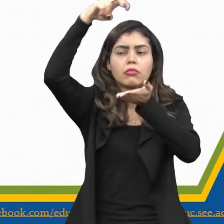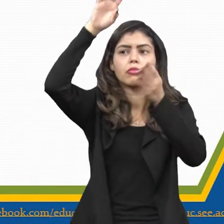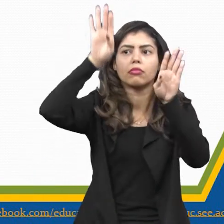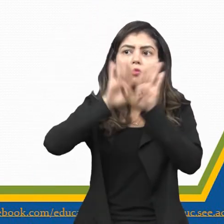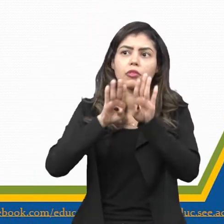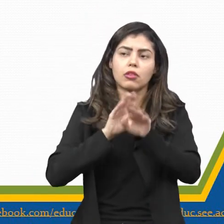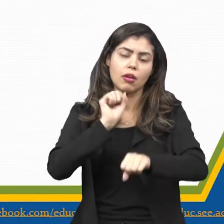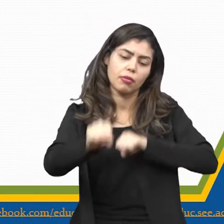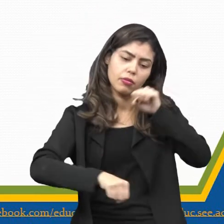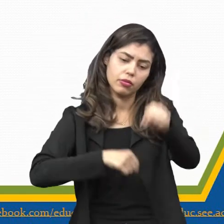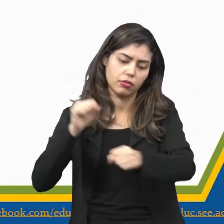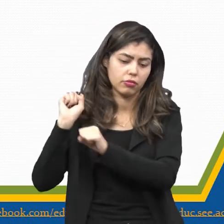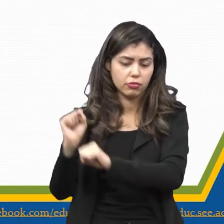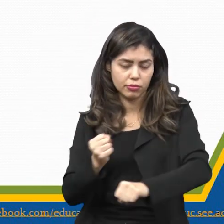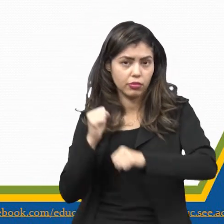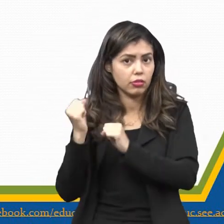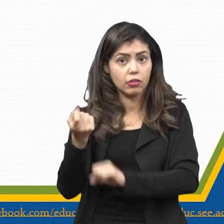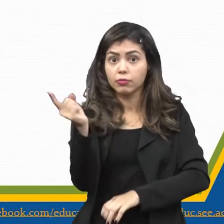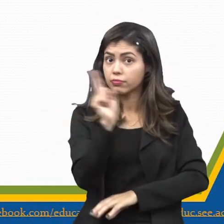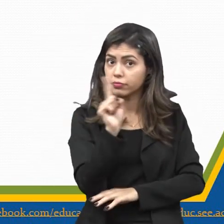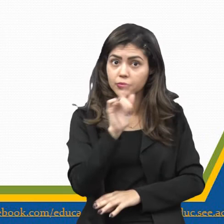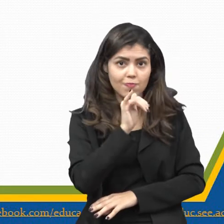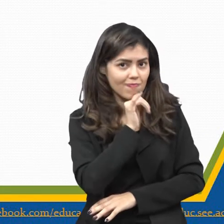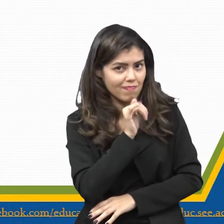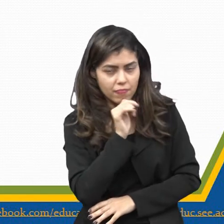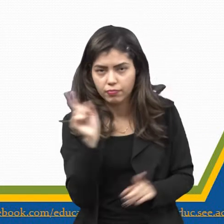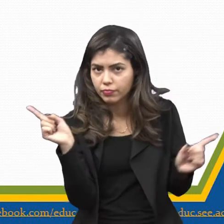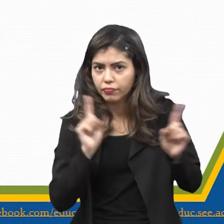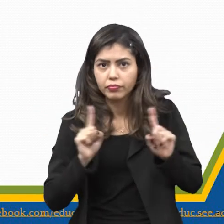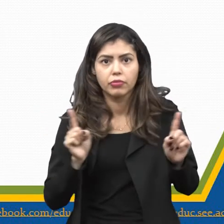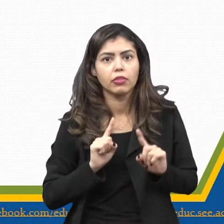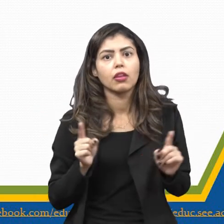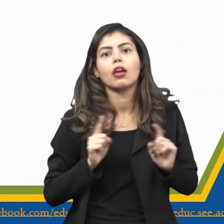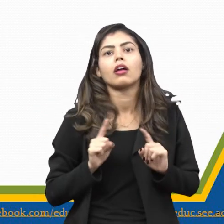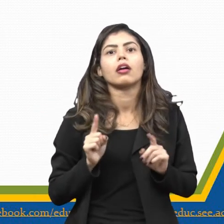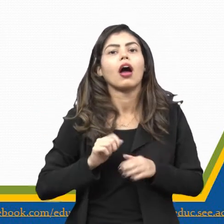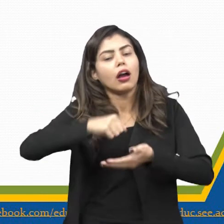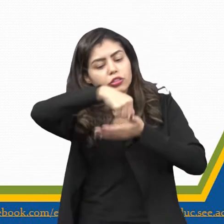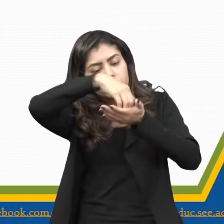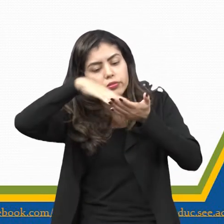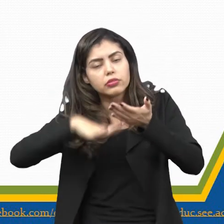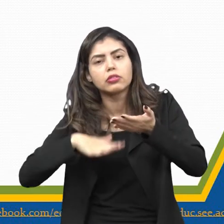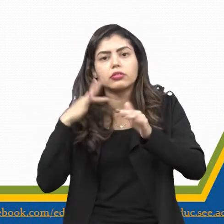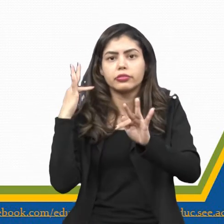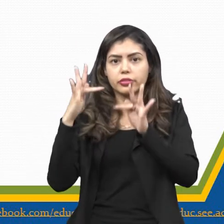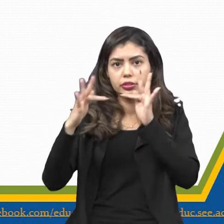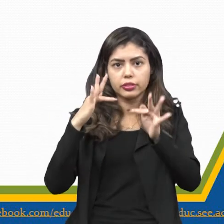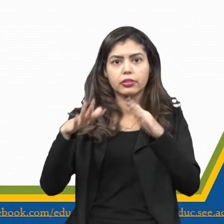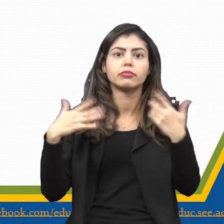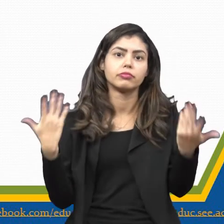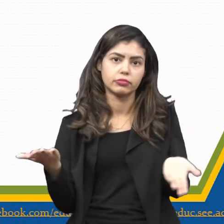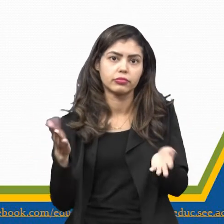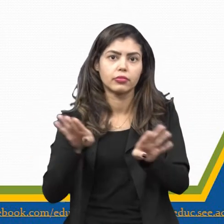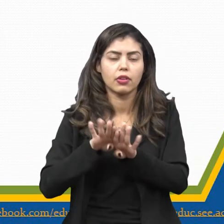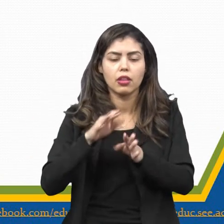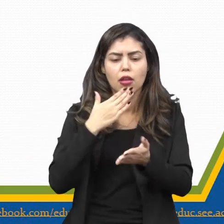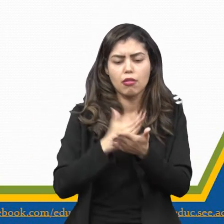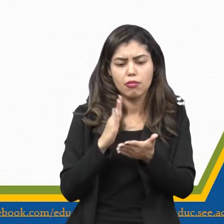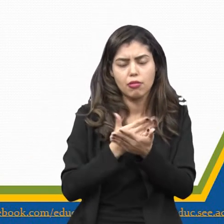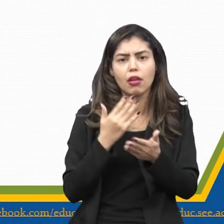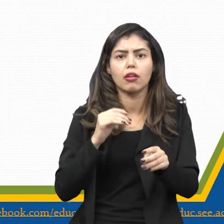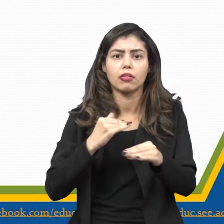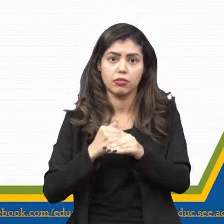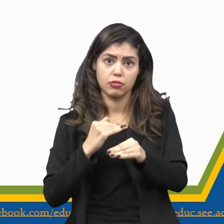de bicicleta e varrer o chão. Não são exemplos de exercício físico, são exemplos de atividades físicas, que são aquelas práticas